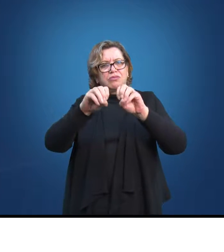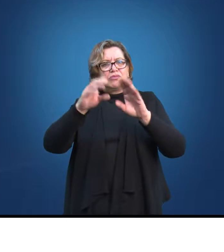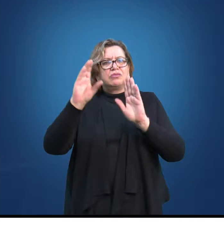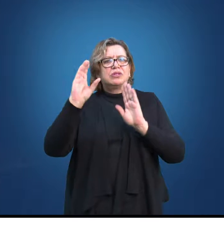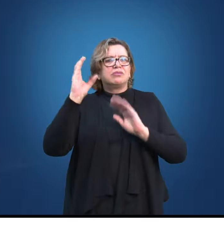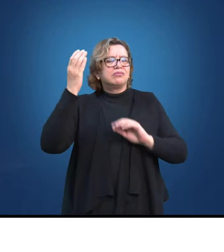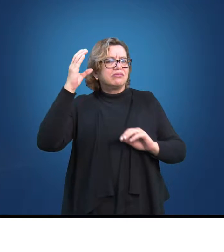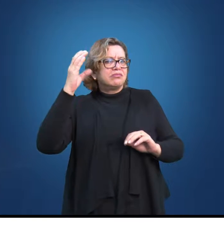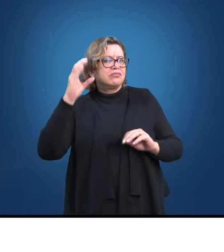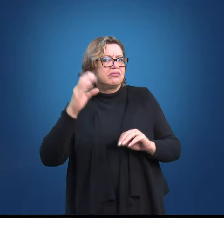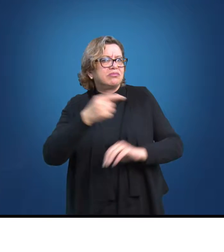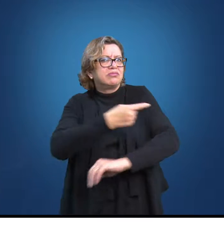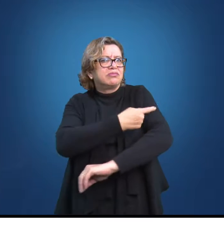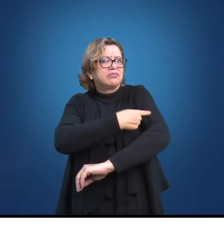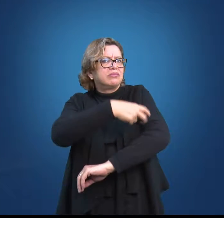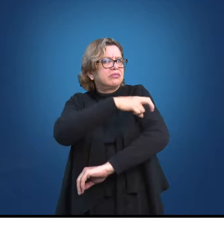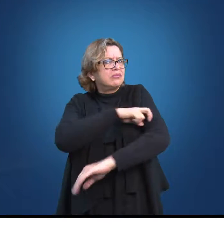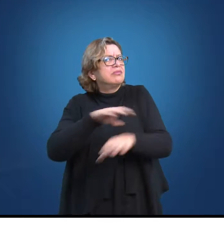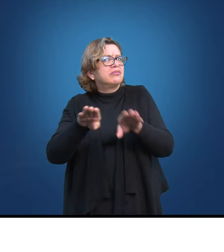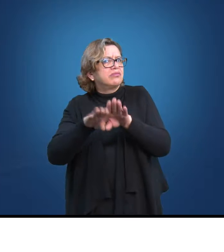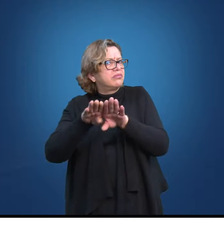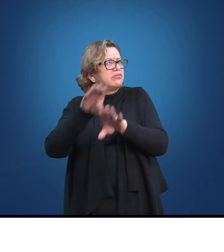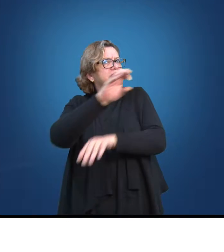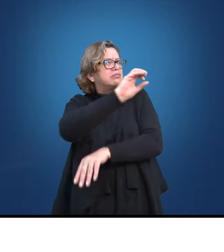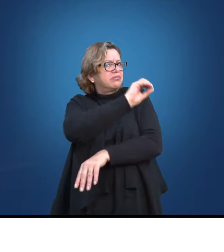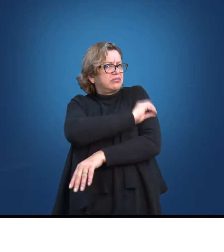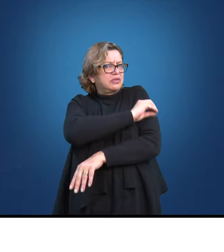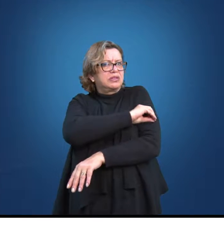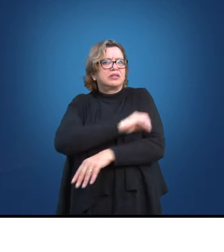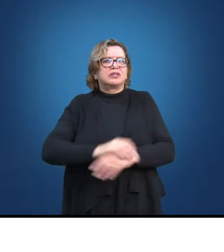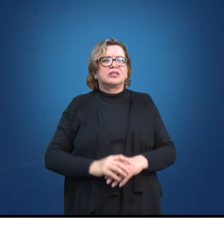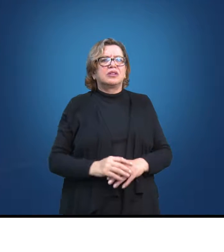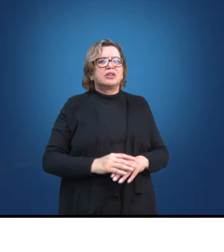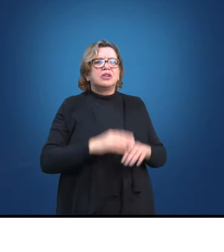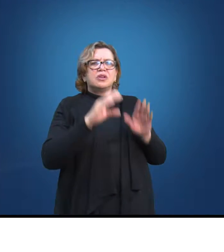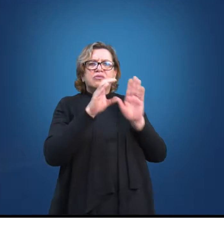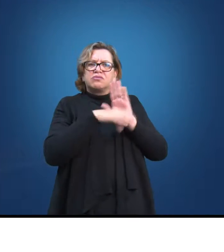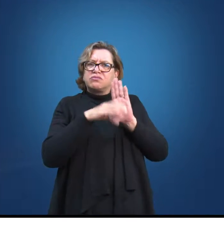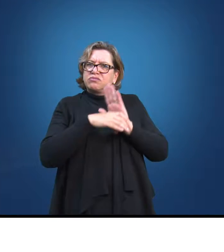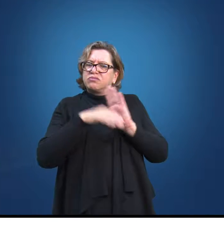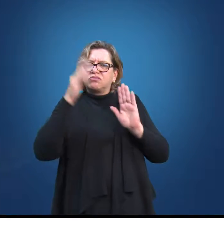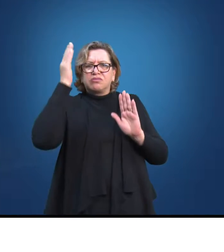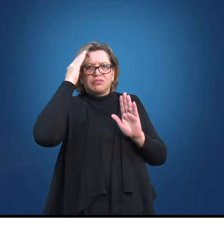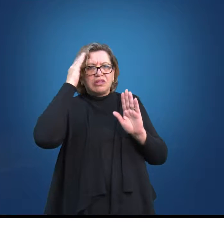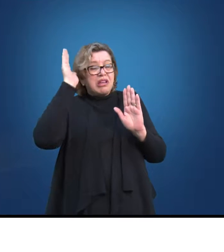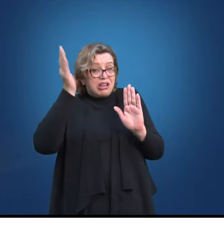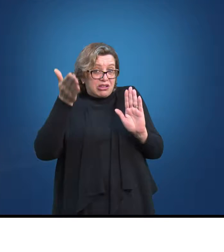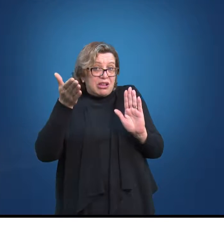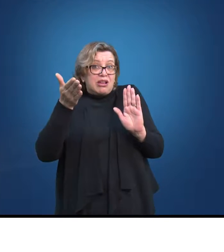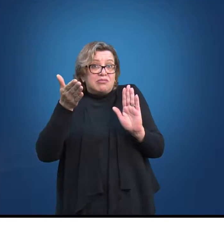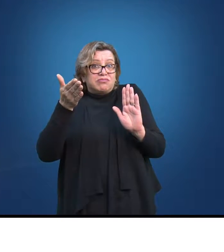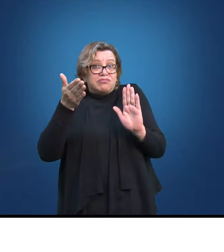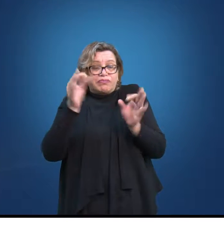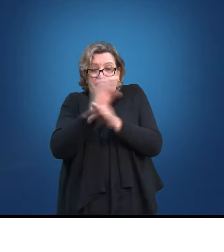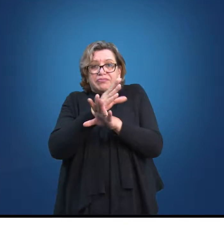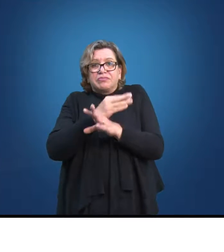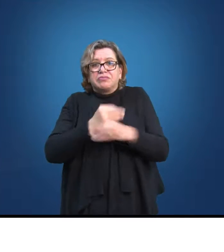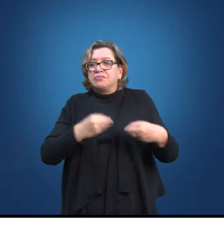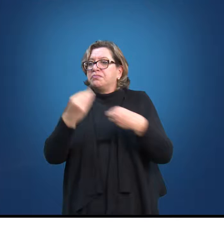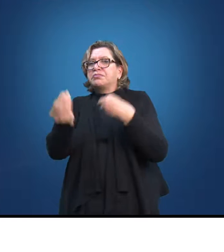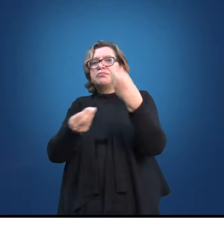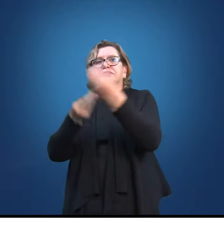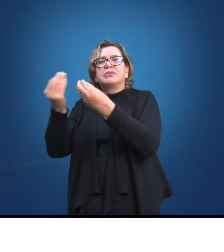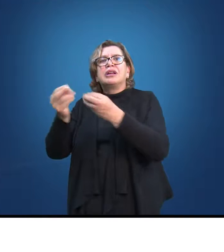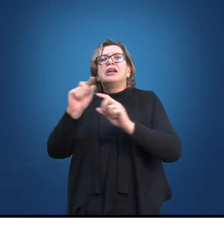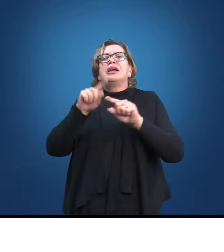nos anos iniciais e na educação infantil? Veja, o currículo nós sabemos que ele já vem pronto para as escolas, né? Cabe